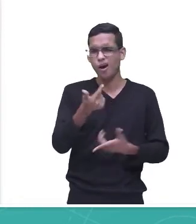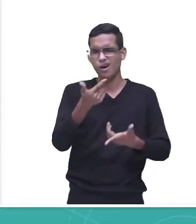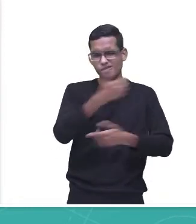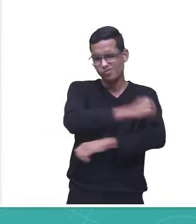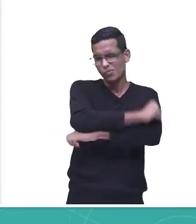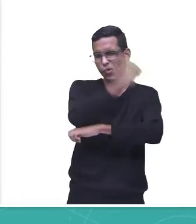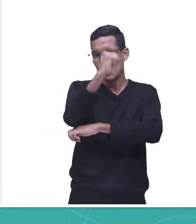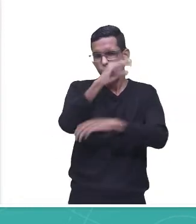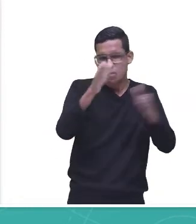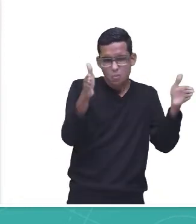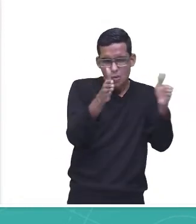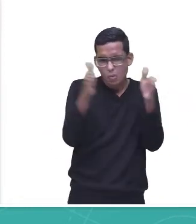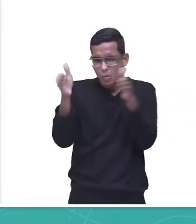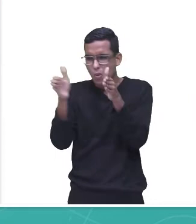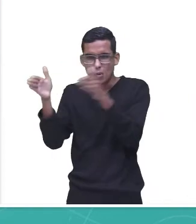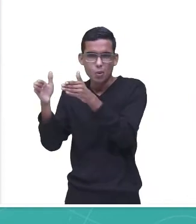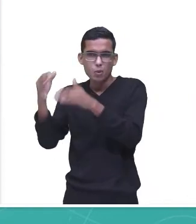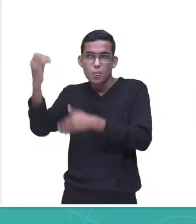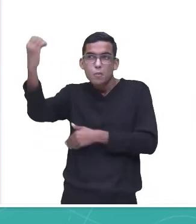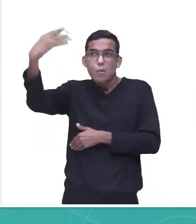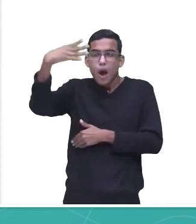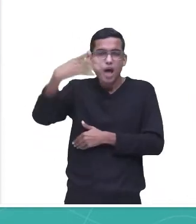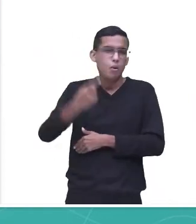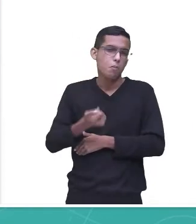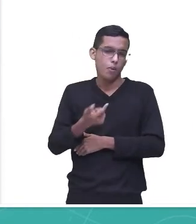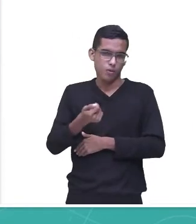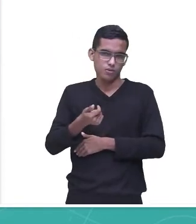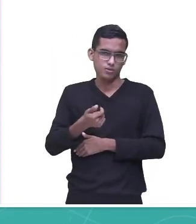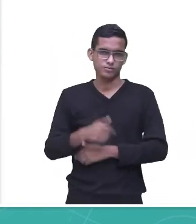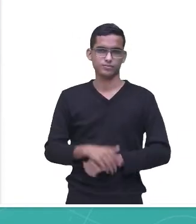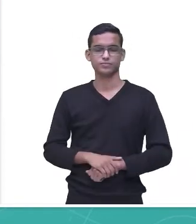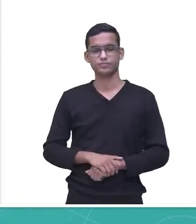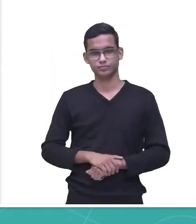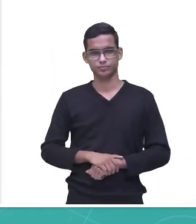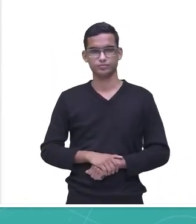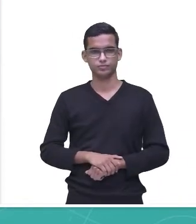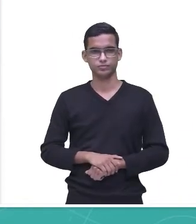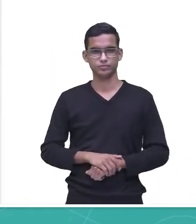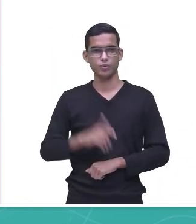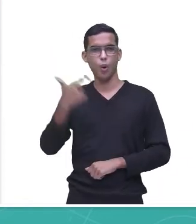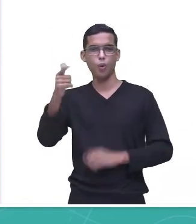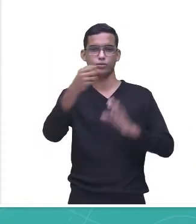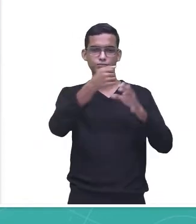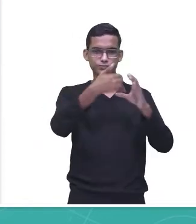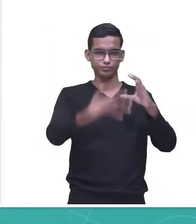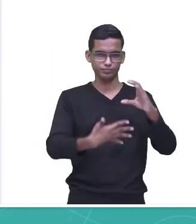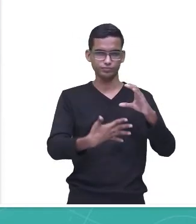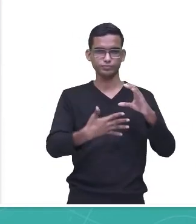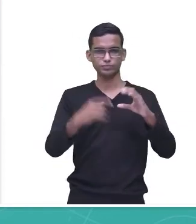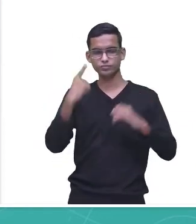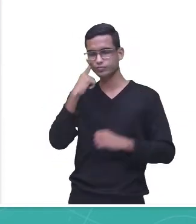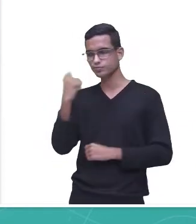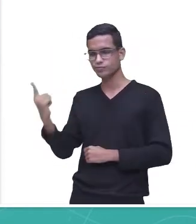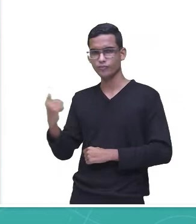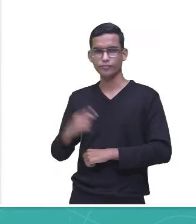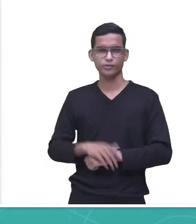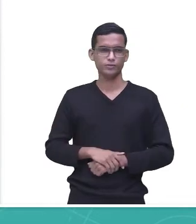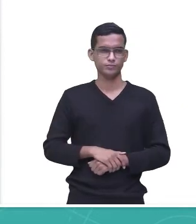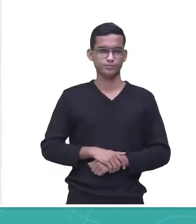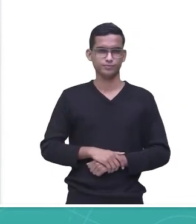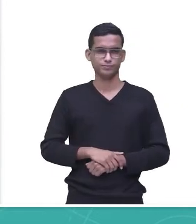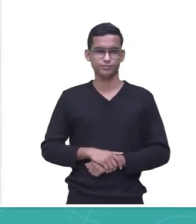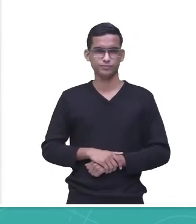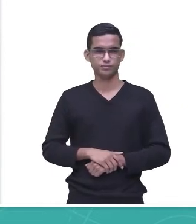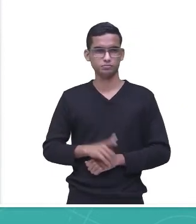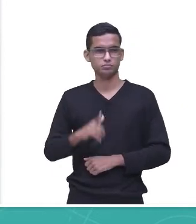mais uma vez as características da arquitetura românica. Bem, as características mais significativas da